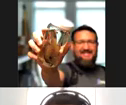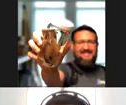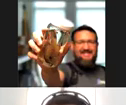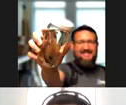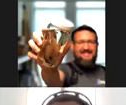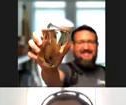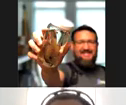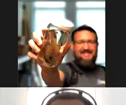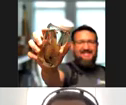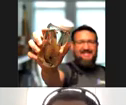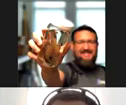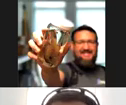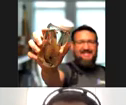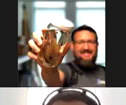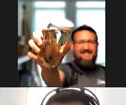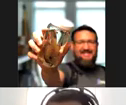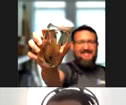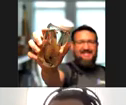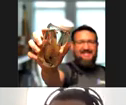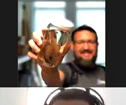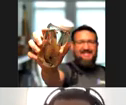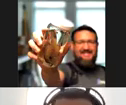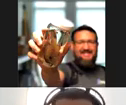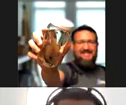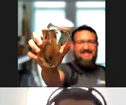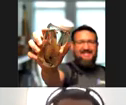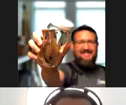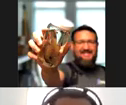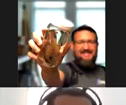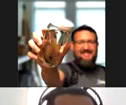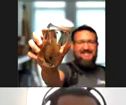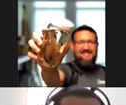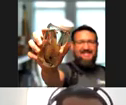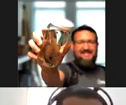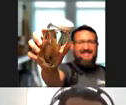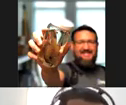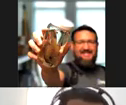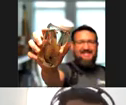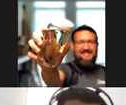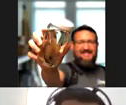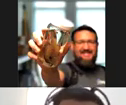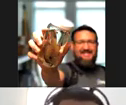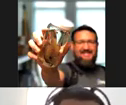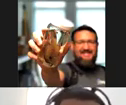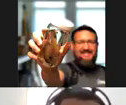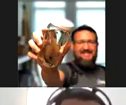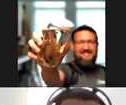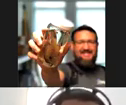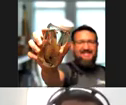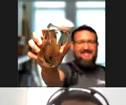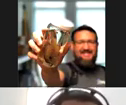Um outro motivo que ele foi não satisfeito com tudo que ele já tinha feito, e esse também é um dos primeiros trabalhos